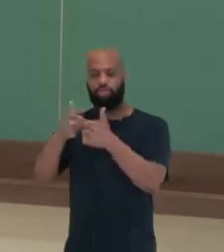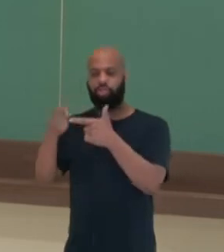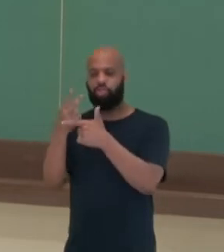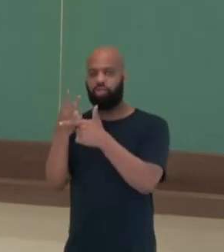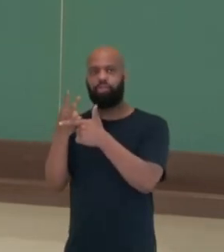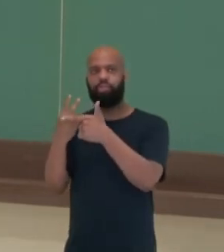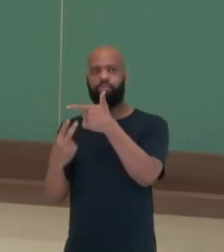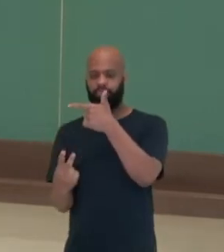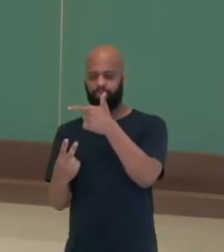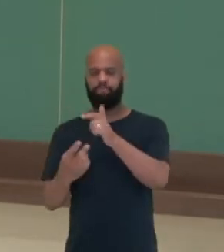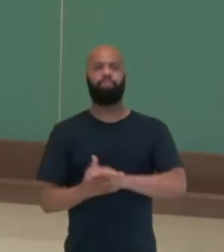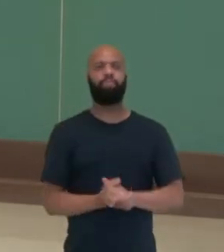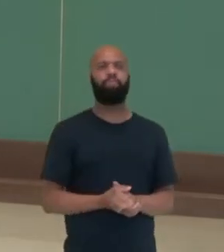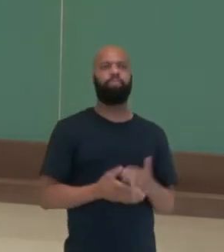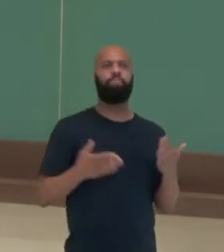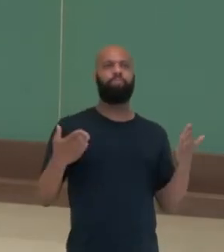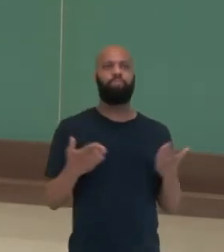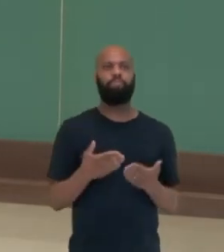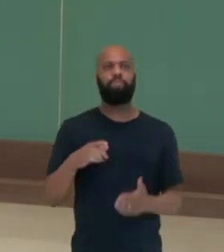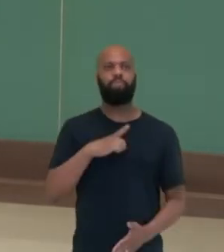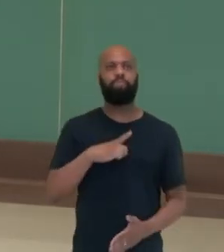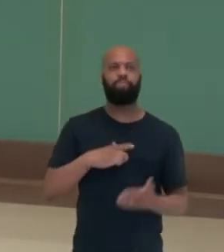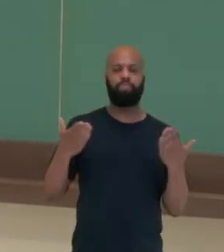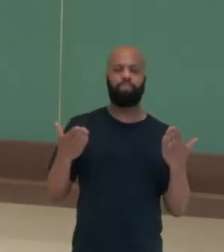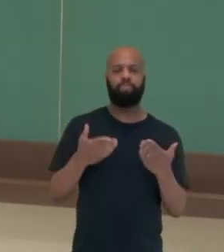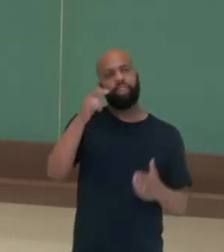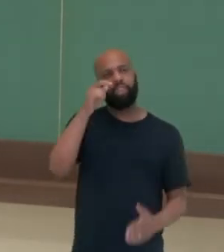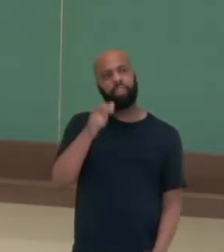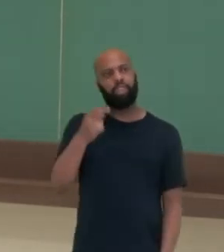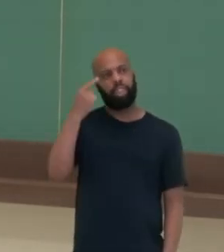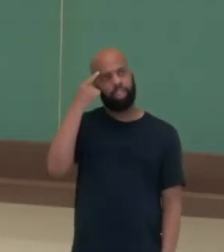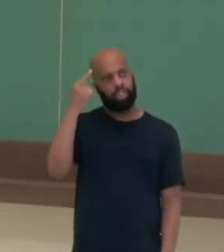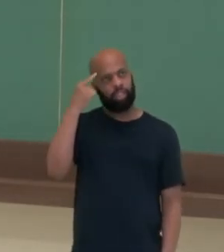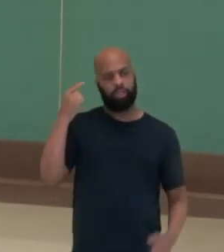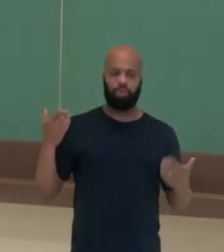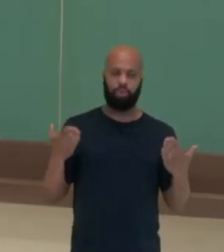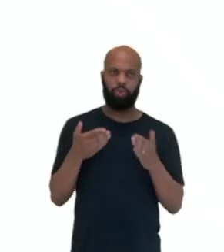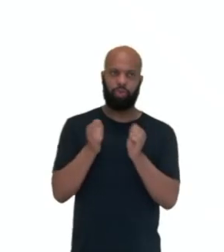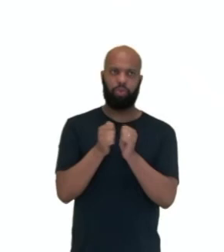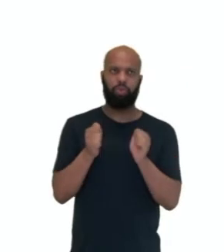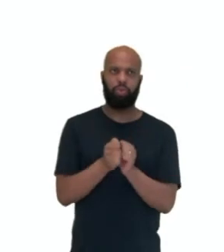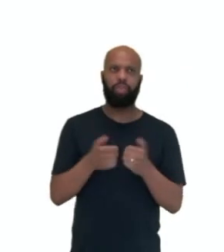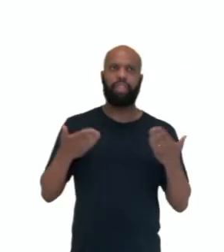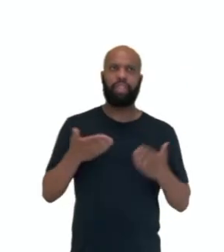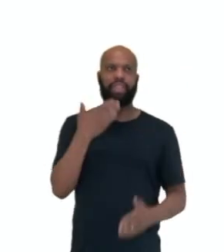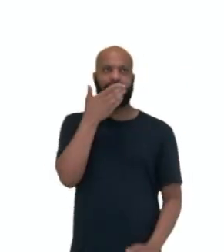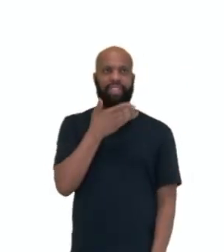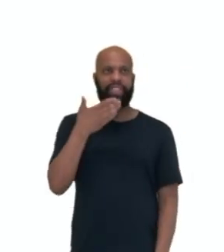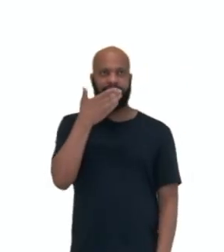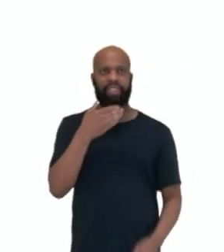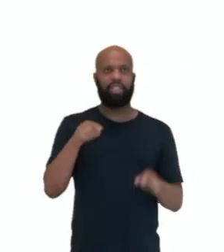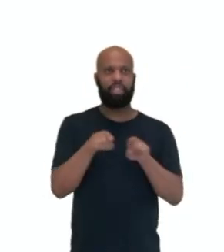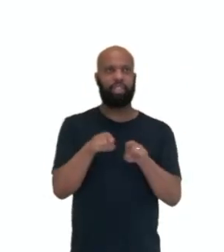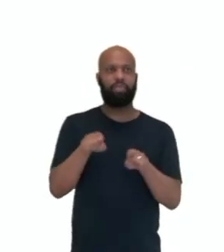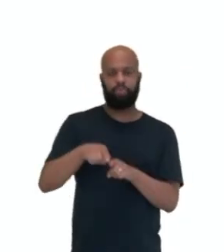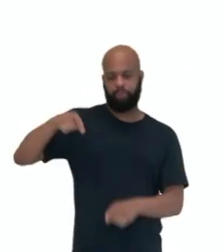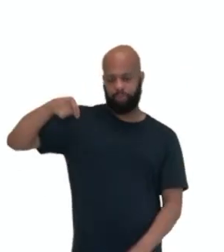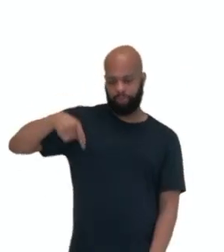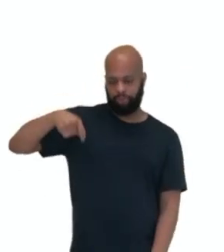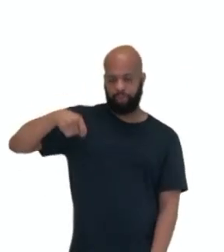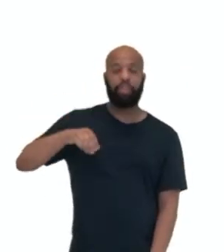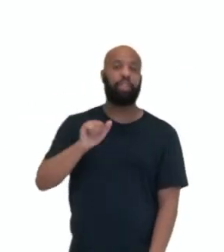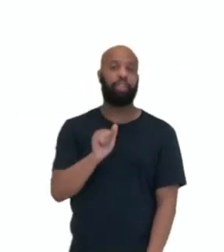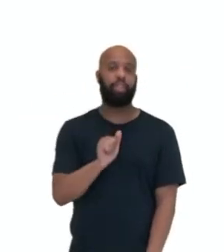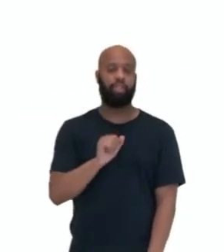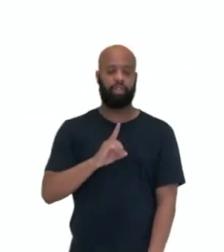preparei aqui um ponto interessante para nós pensarmos na aula. Açúcares e adoçantes.